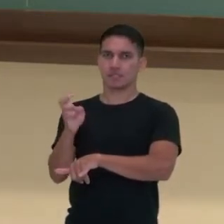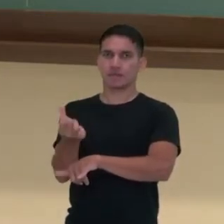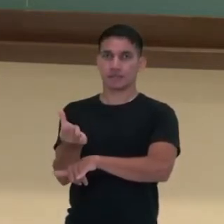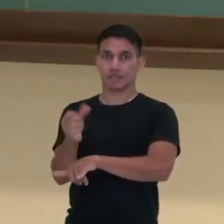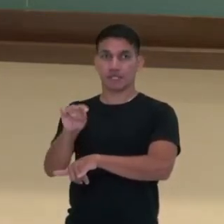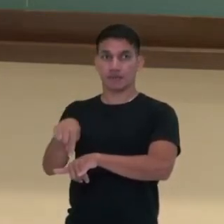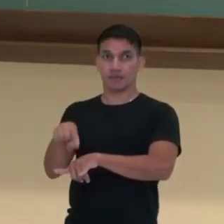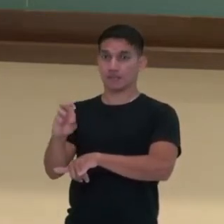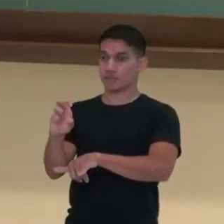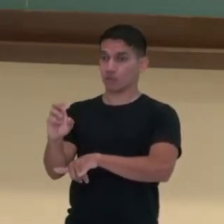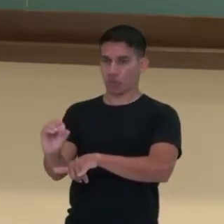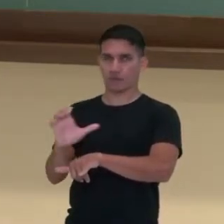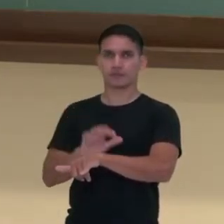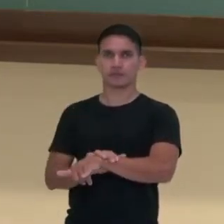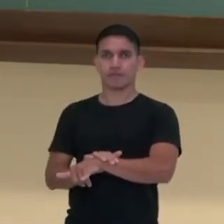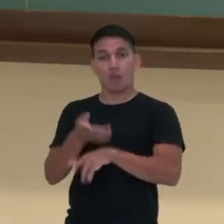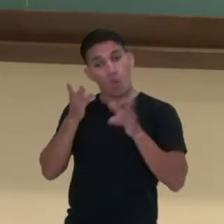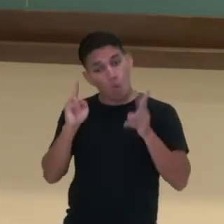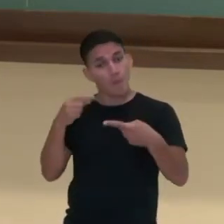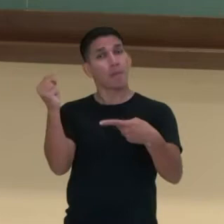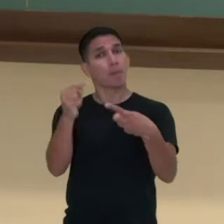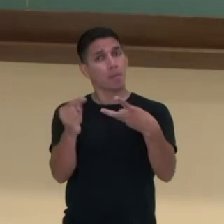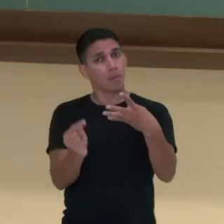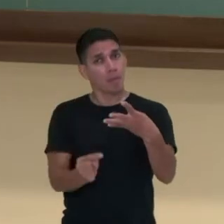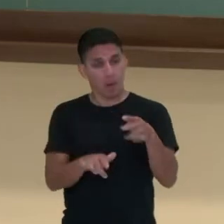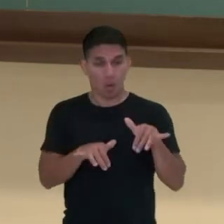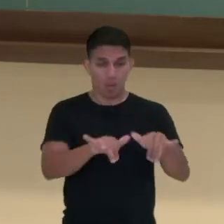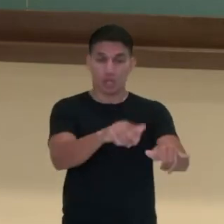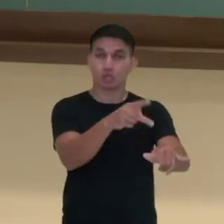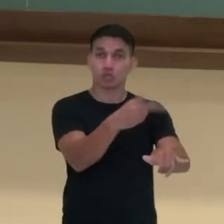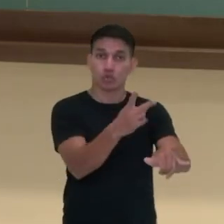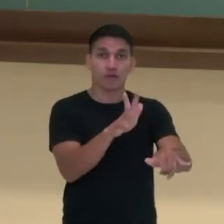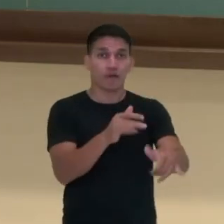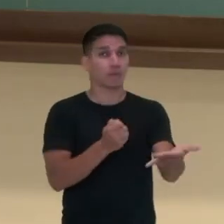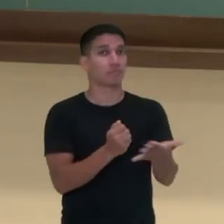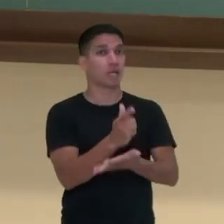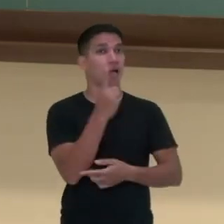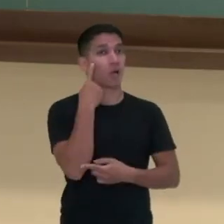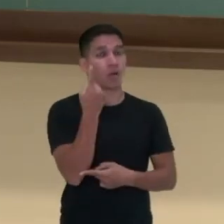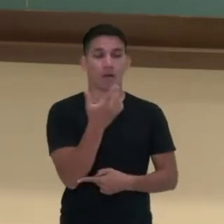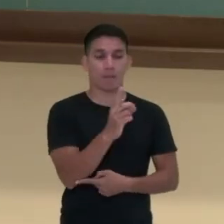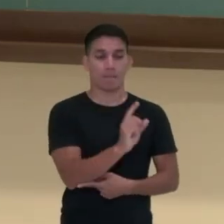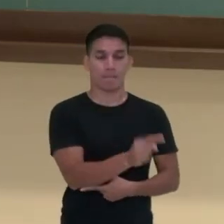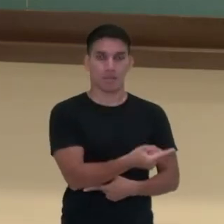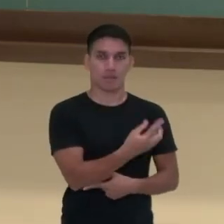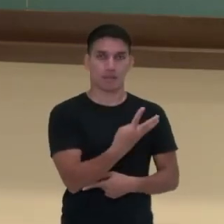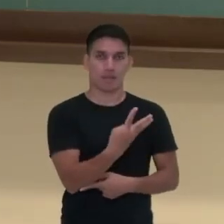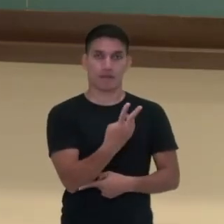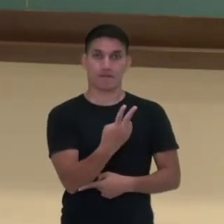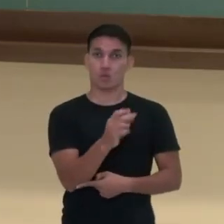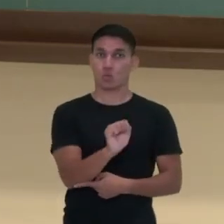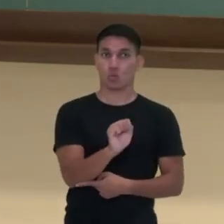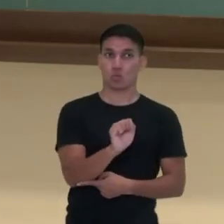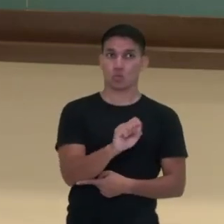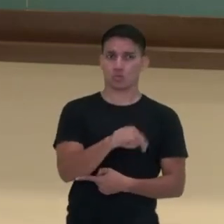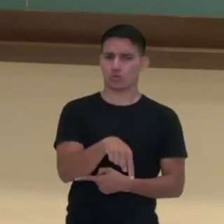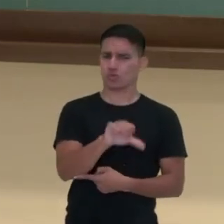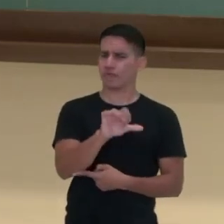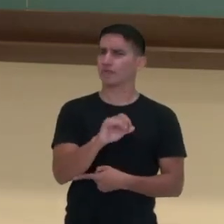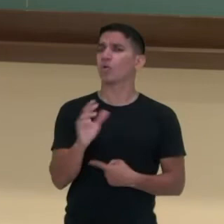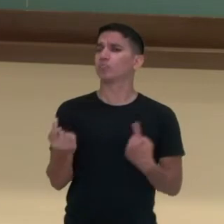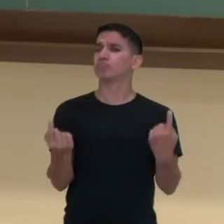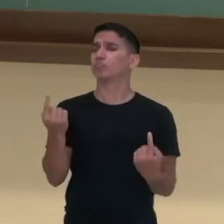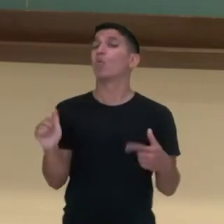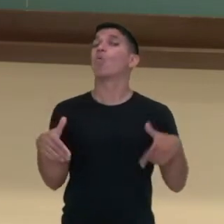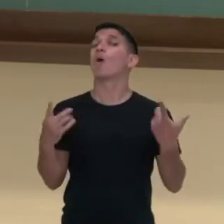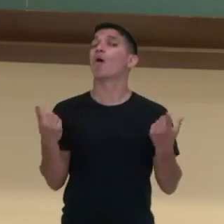1.056,50. Para eu comprar esses mesmos alimentos no supermercado 2, eu vou gastar R$ 1.328,90. Quem é o mais barato?